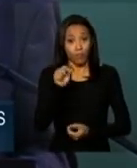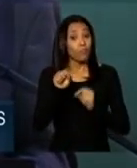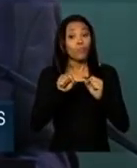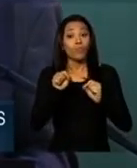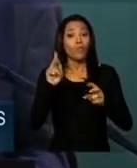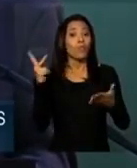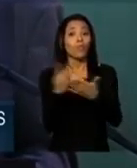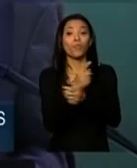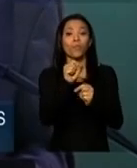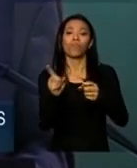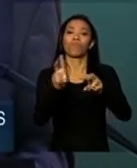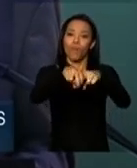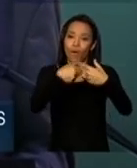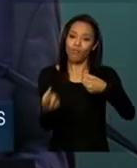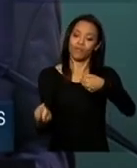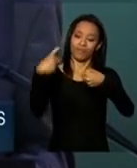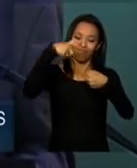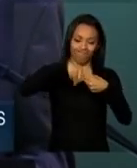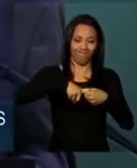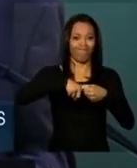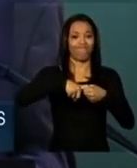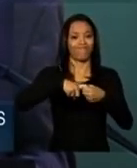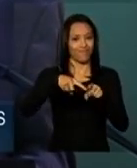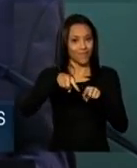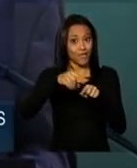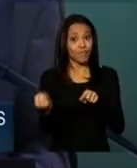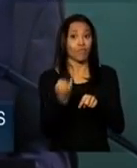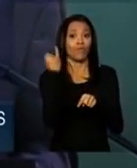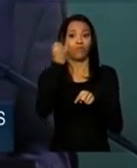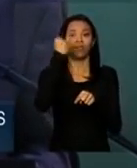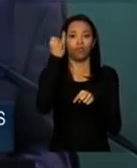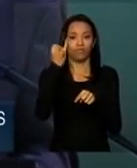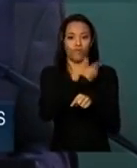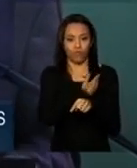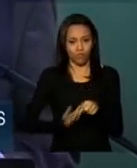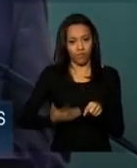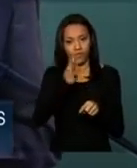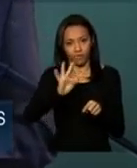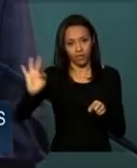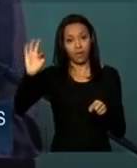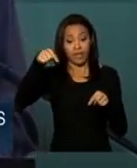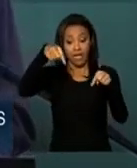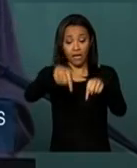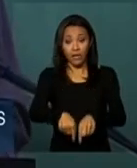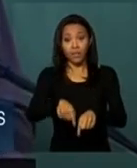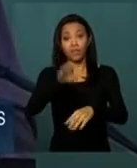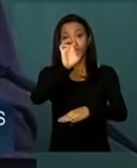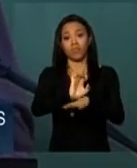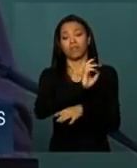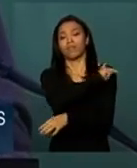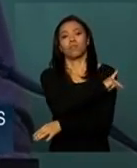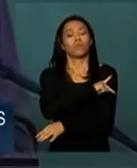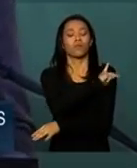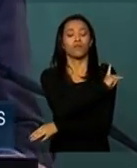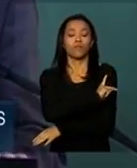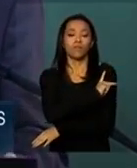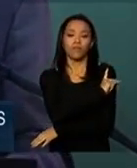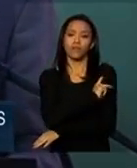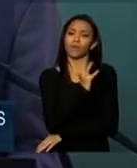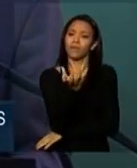parcerias importantes que foram estabelecidas. E aqui, no caso do Piauí, eu gostaria de